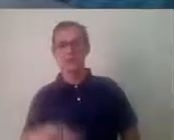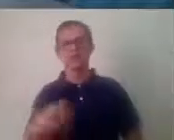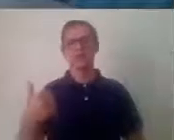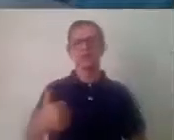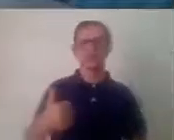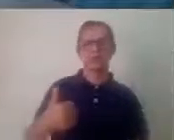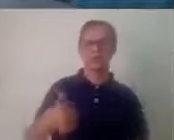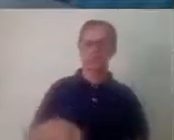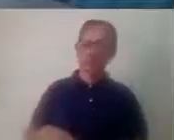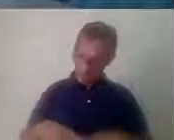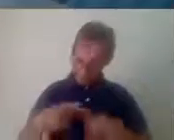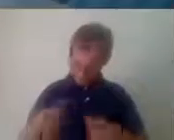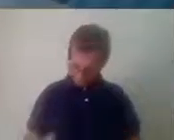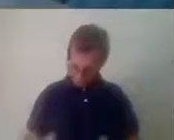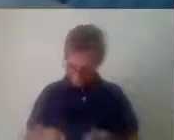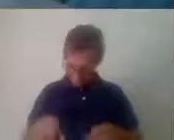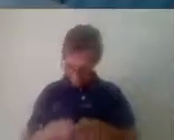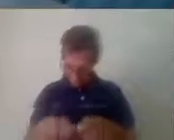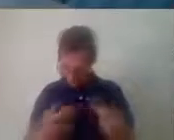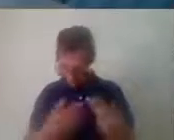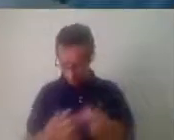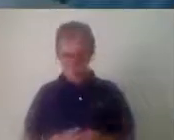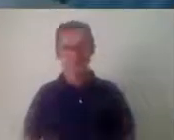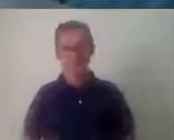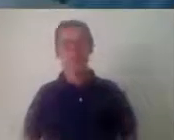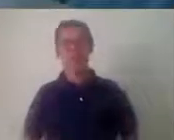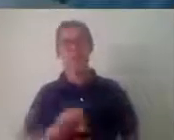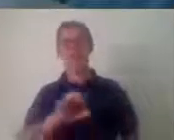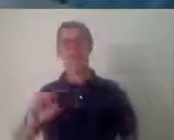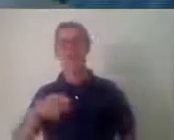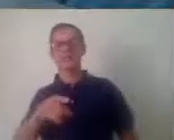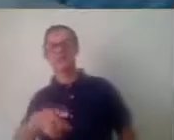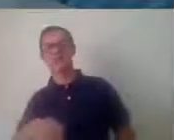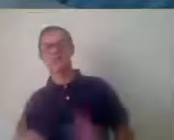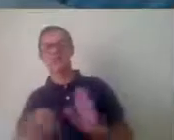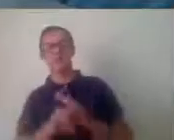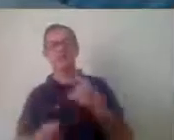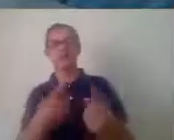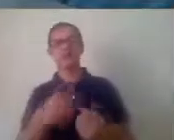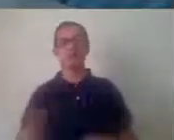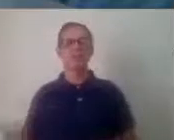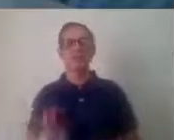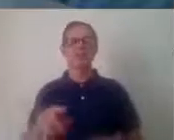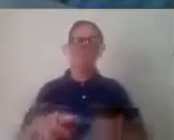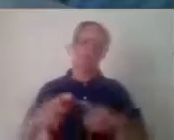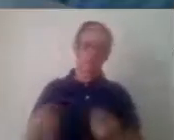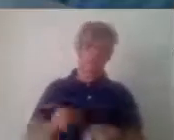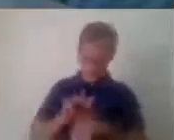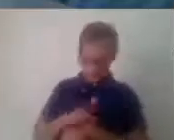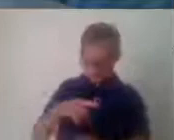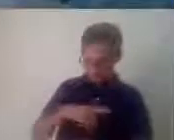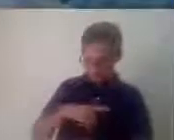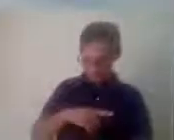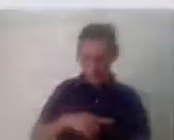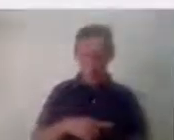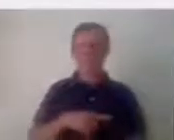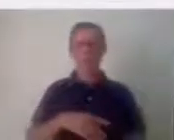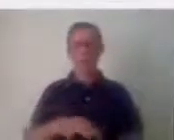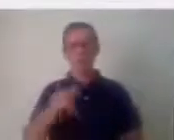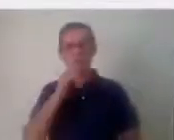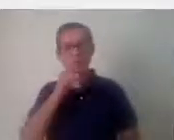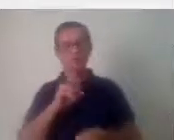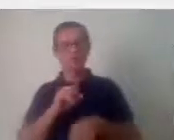ordem? Tá. Então, você iguala elas a zero. E aí, você descobre quais são esses valores. No quadro, a gente tem esse procedimento.